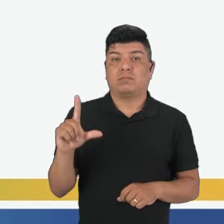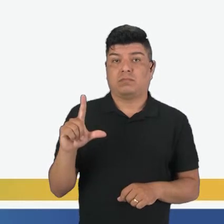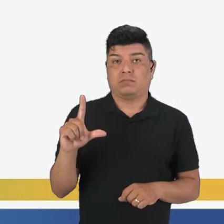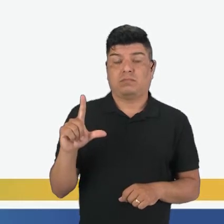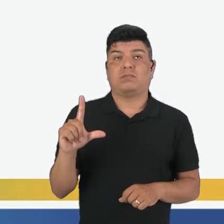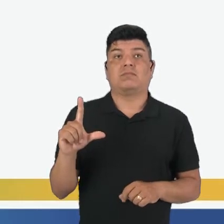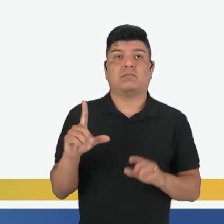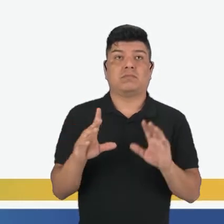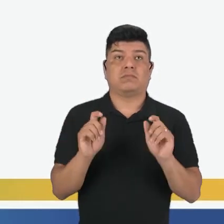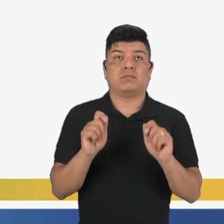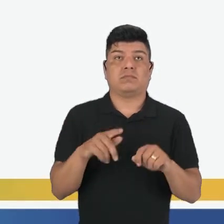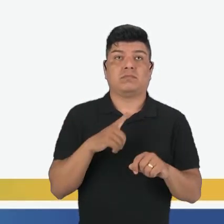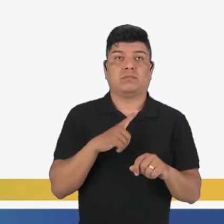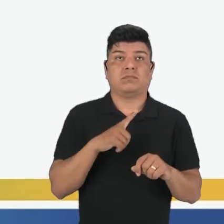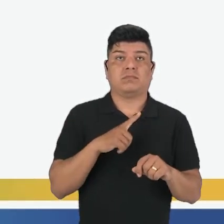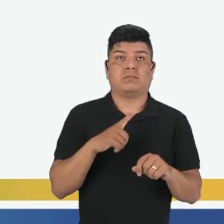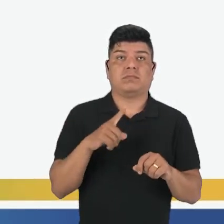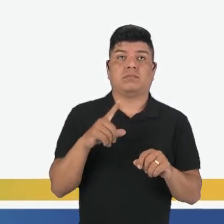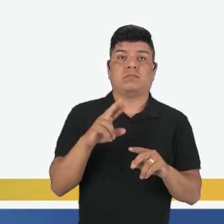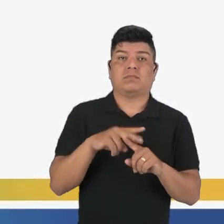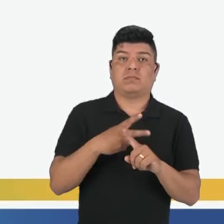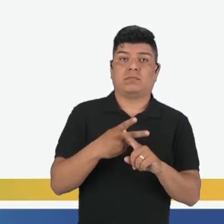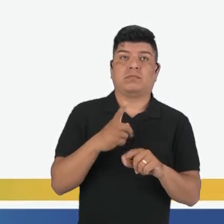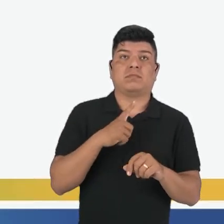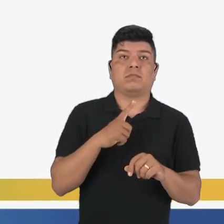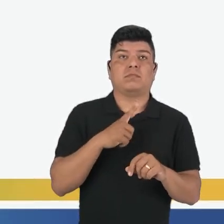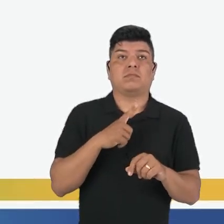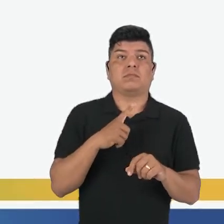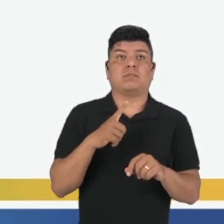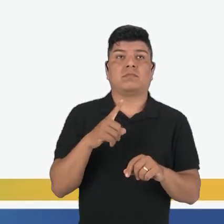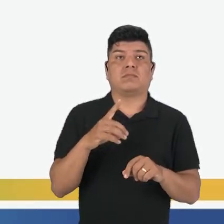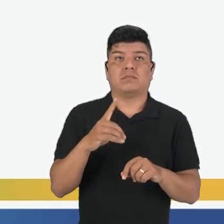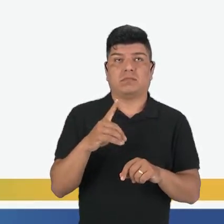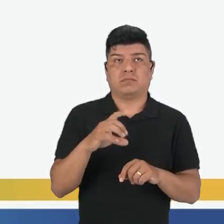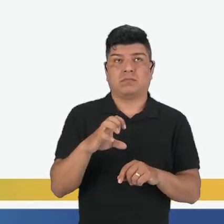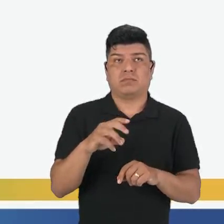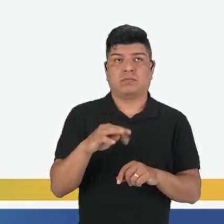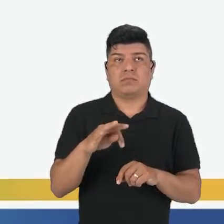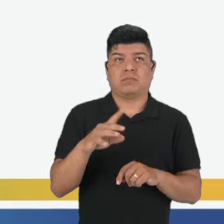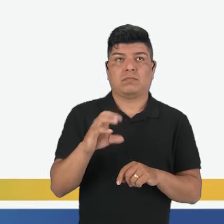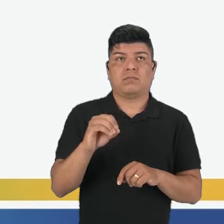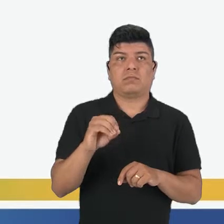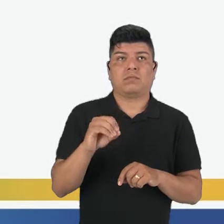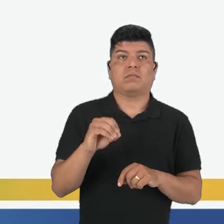O litro possui submúltiplos que são o decímetro, o